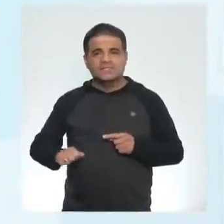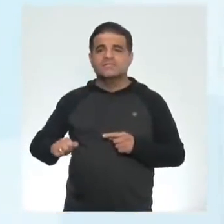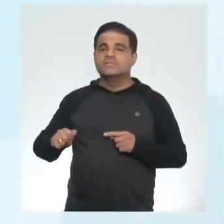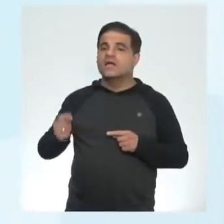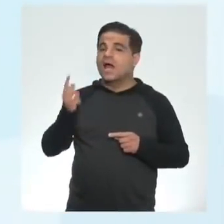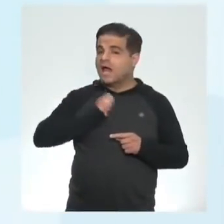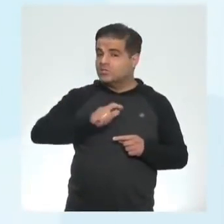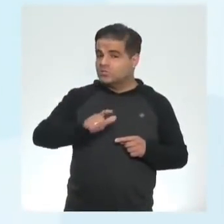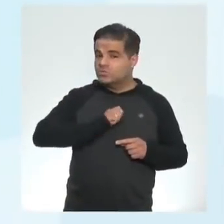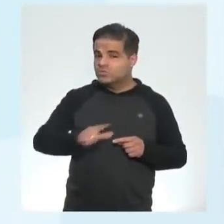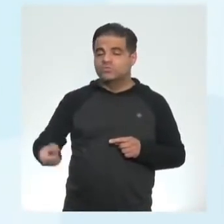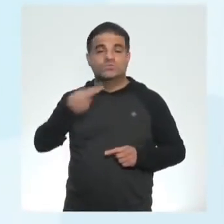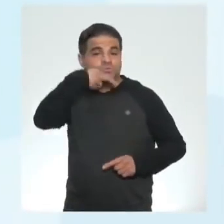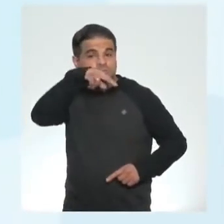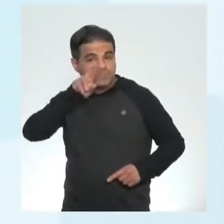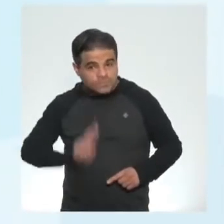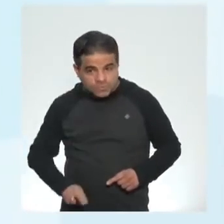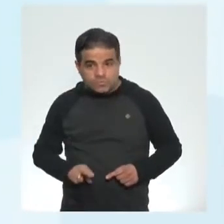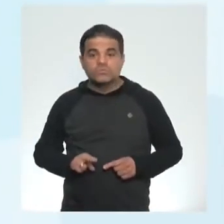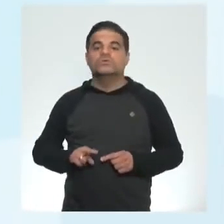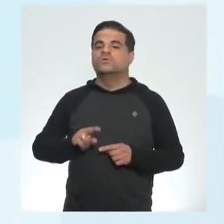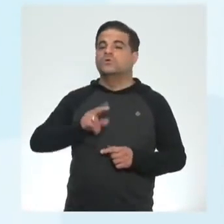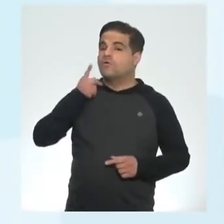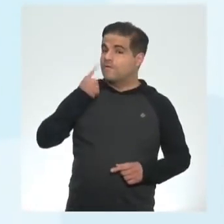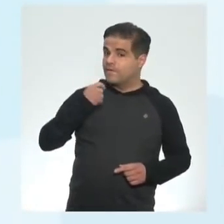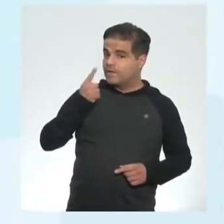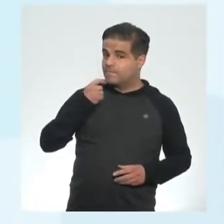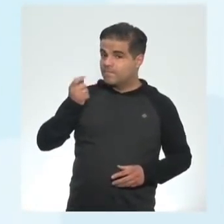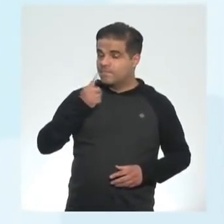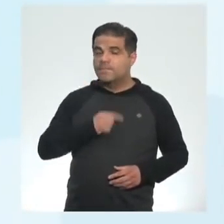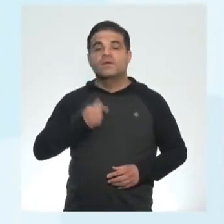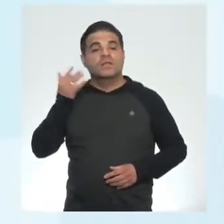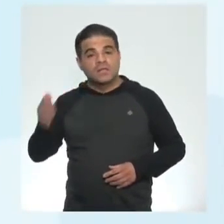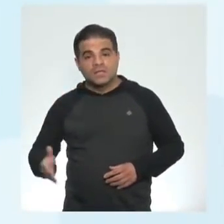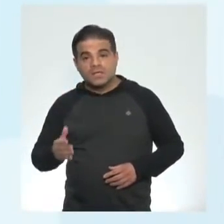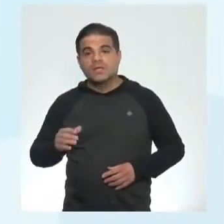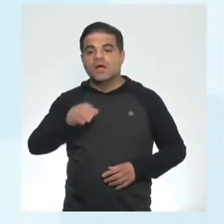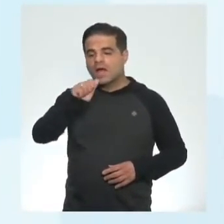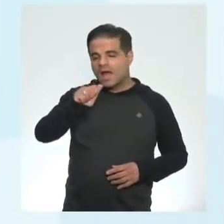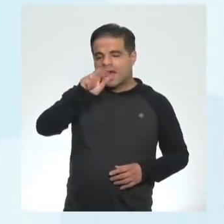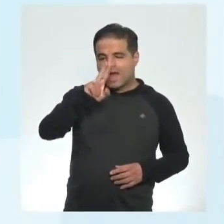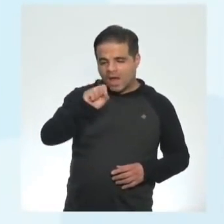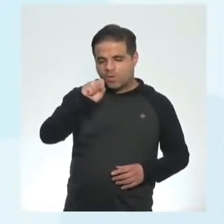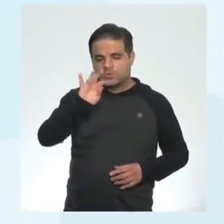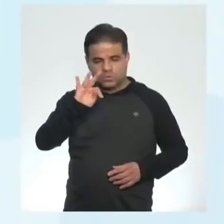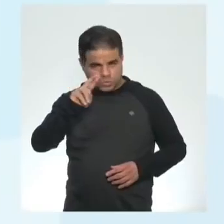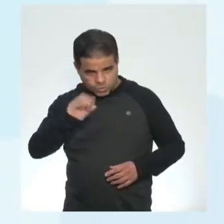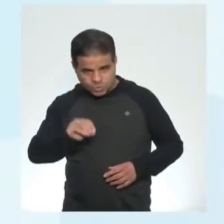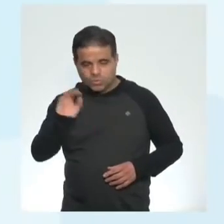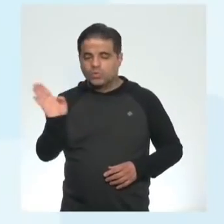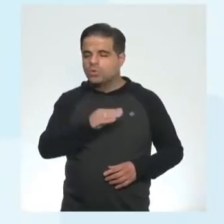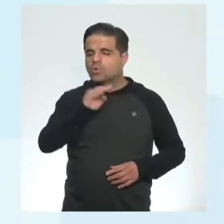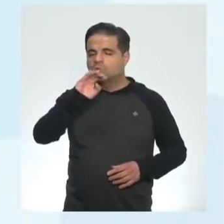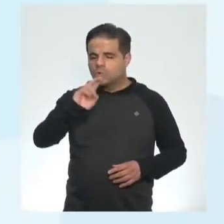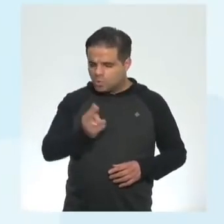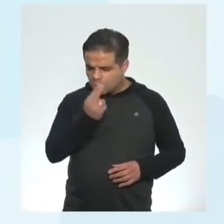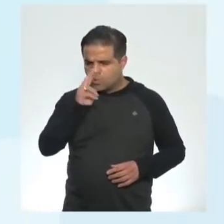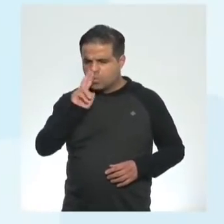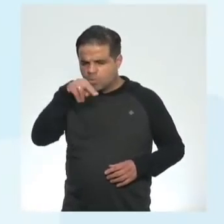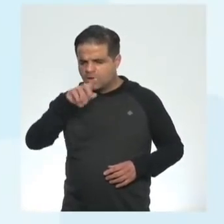Azul, os russos. De vermelho, os austro-húngaros. Nós vamos ver